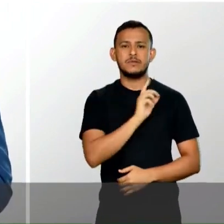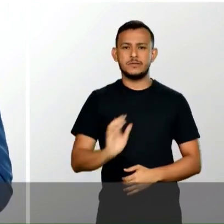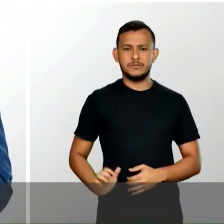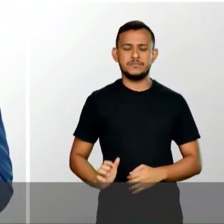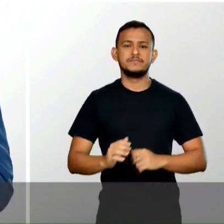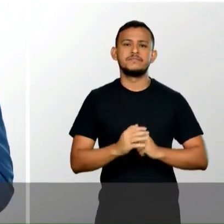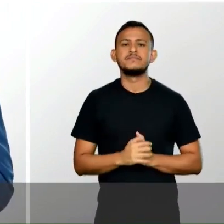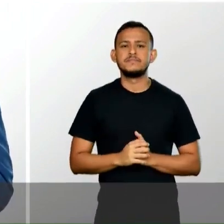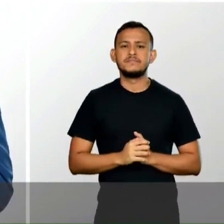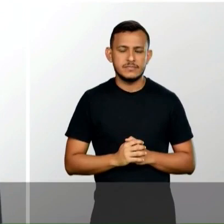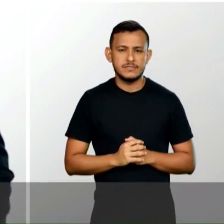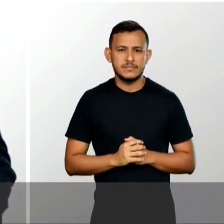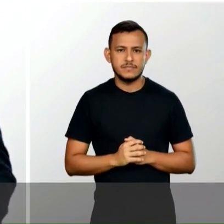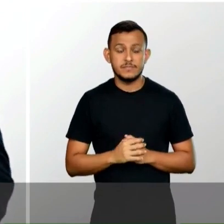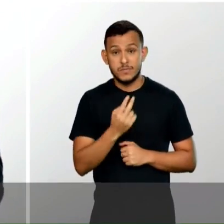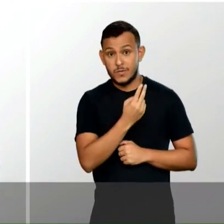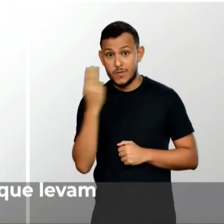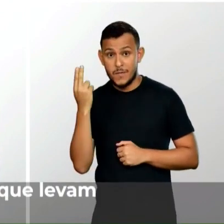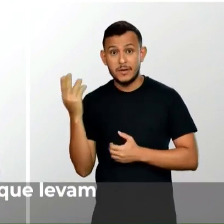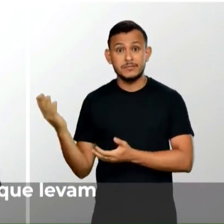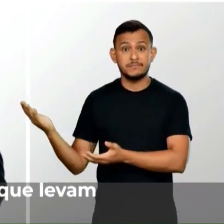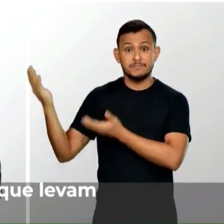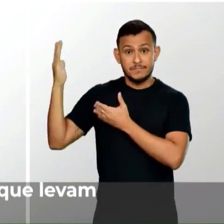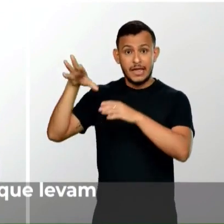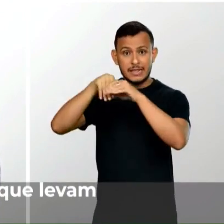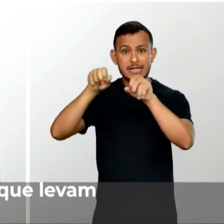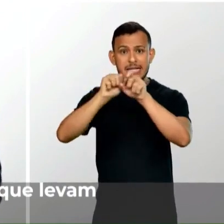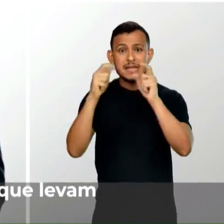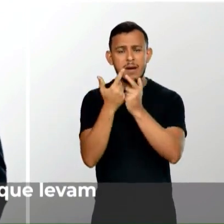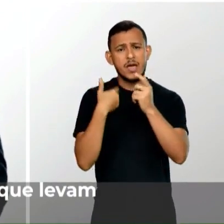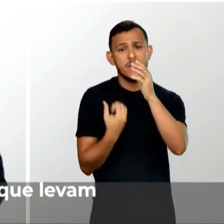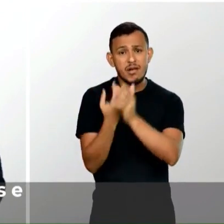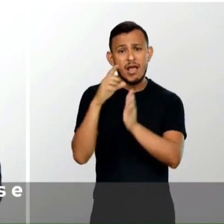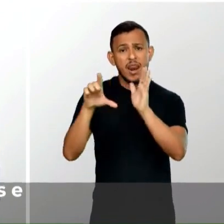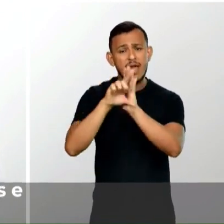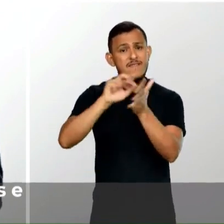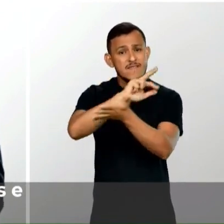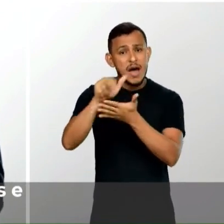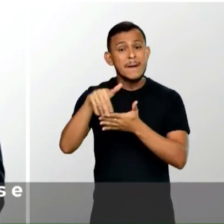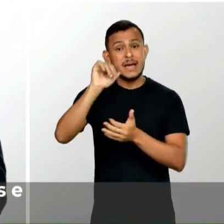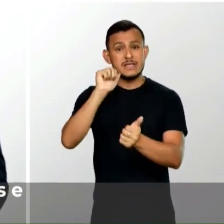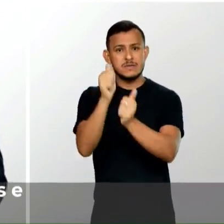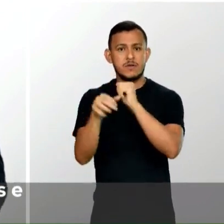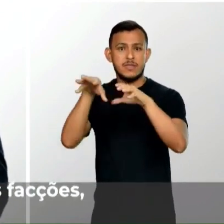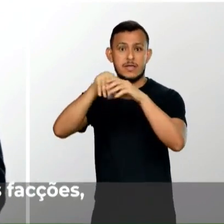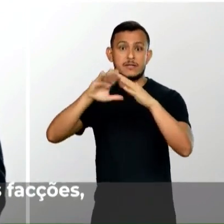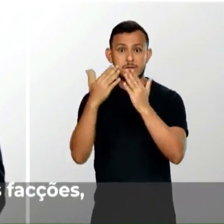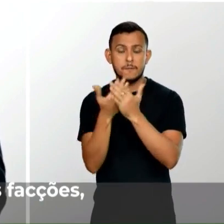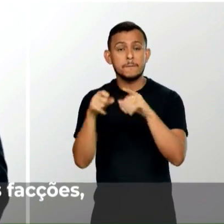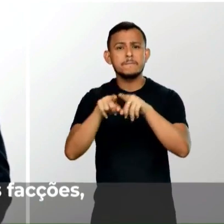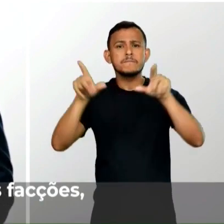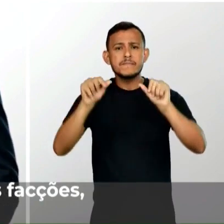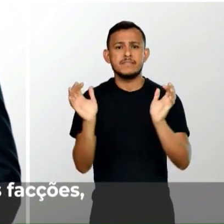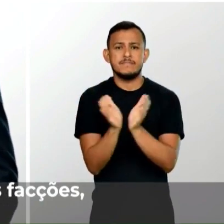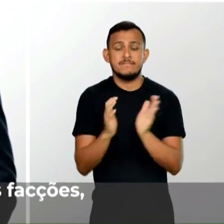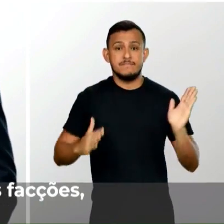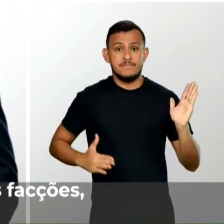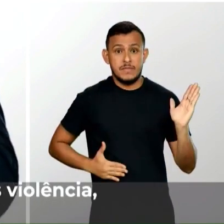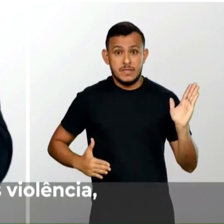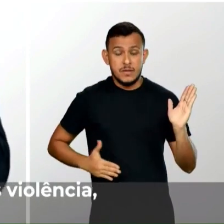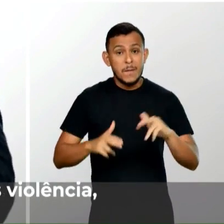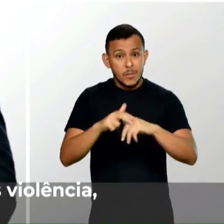45045, a sua deputada estadual. Sou Diego Barreto e na Assembleia fui o autor de leis que levam mais esporte para as escolas e enfraquecem